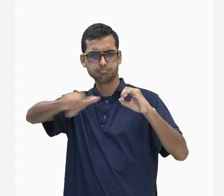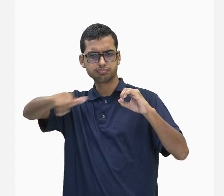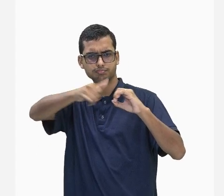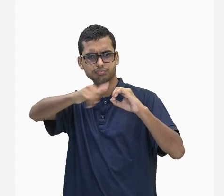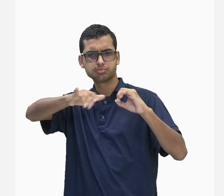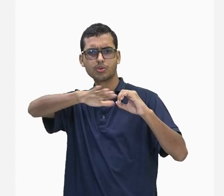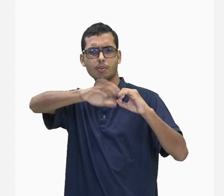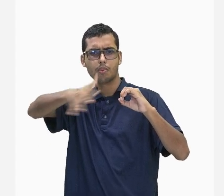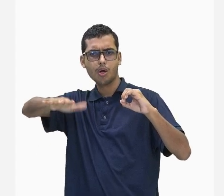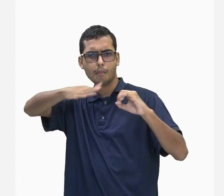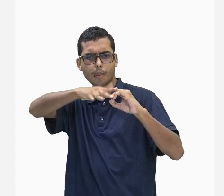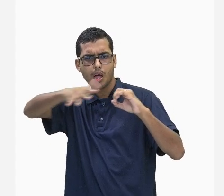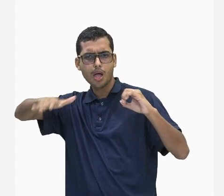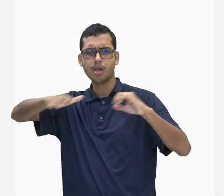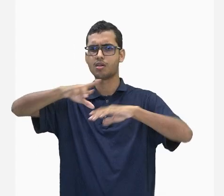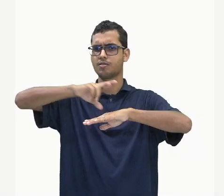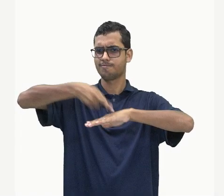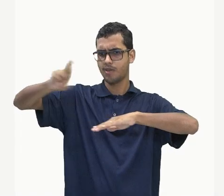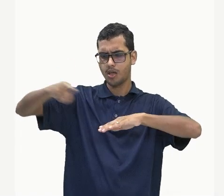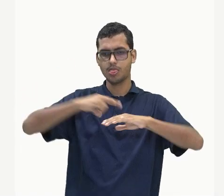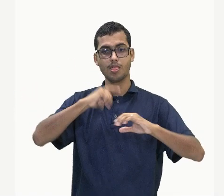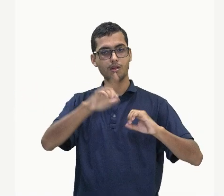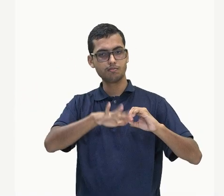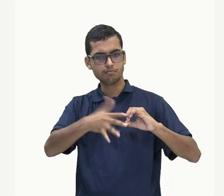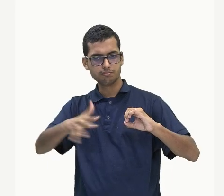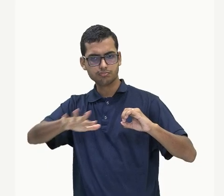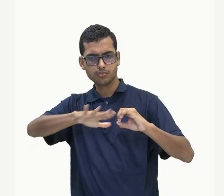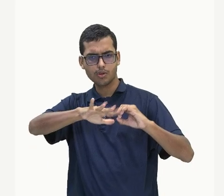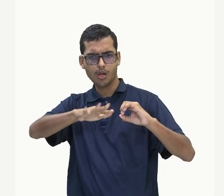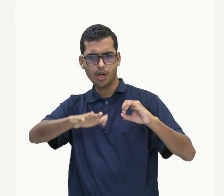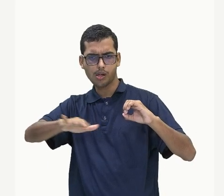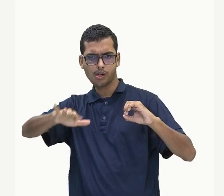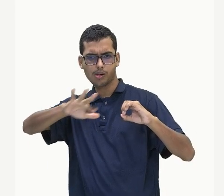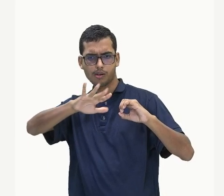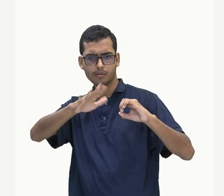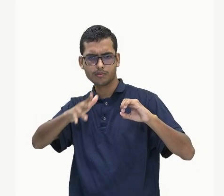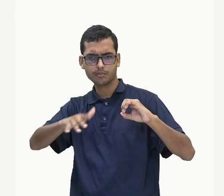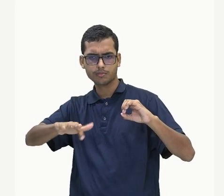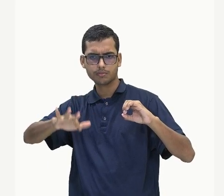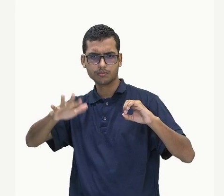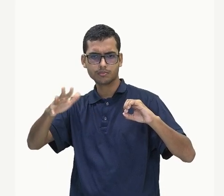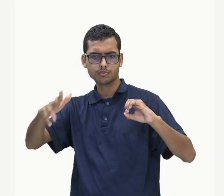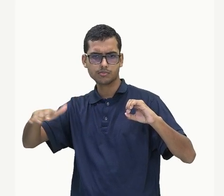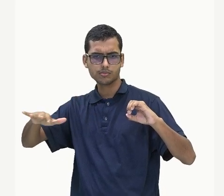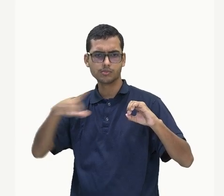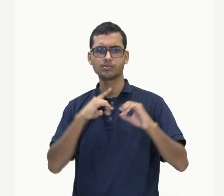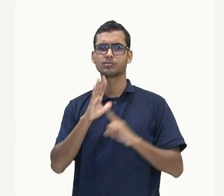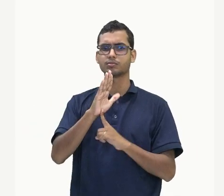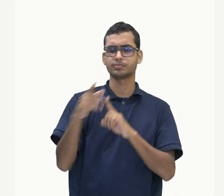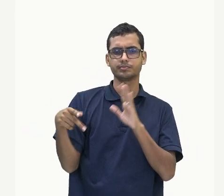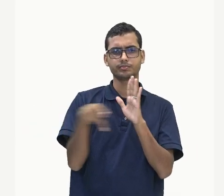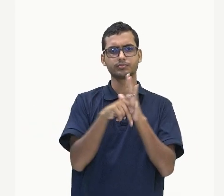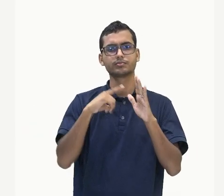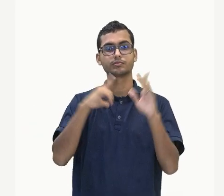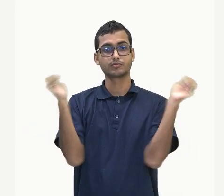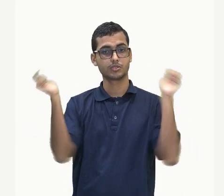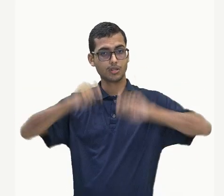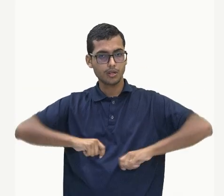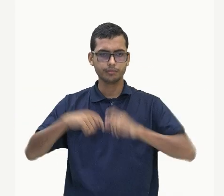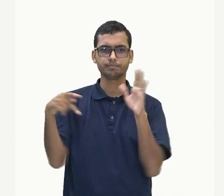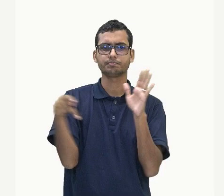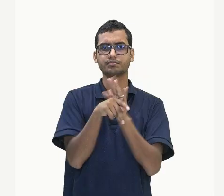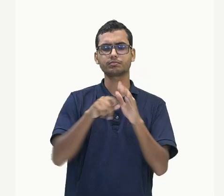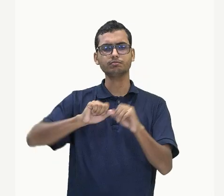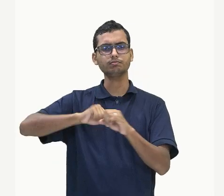espontaneamente. Então, percebam que se atenham ao conceito. Então, a radioatividade é a capacidade ou a propriedade